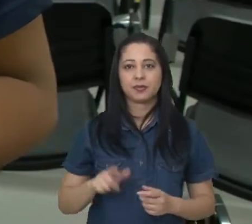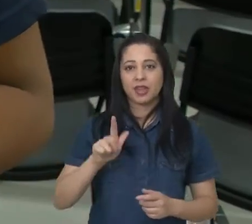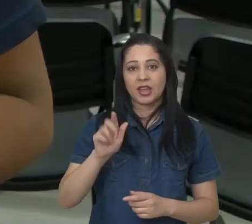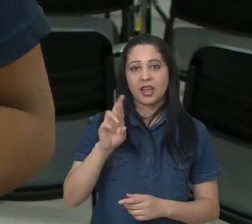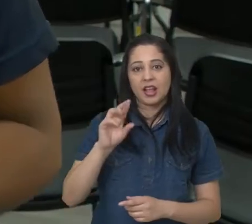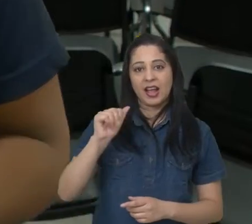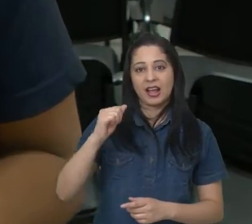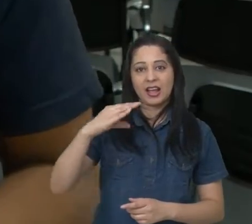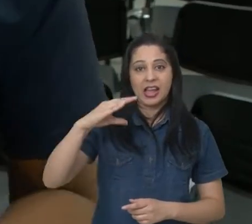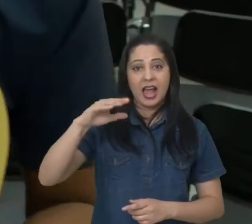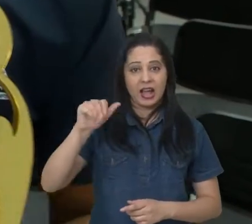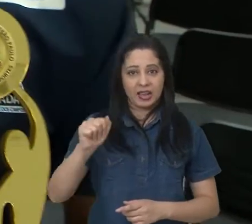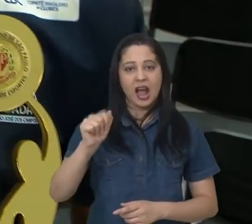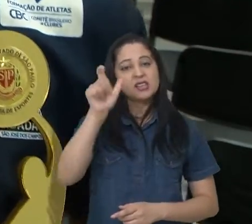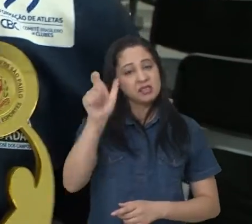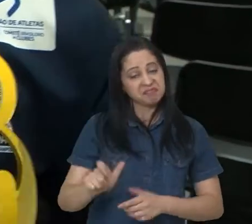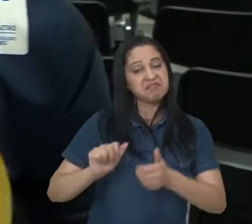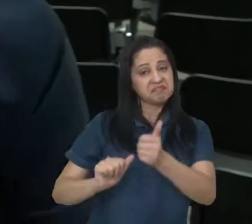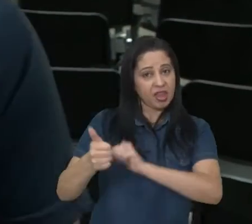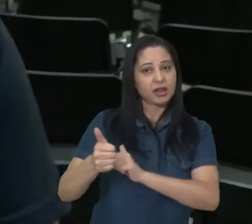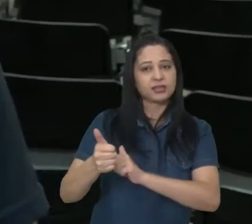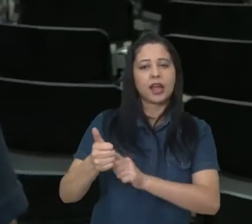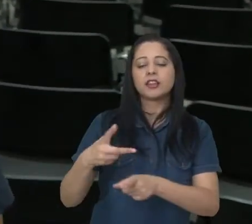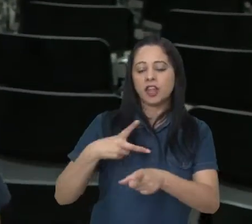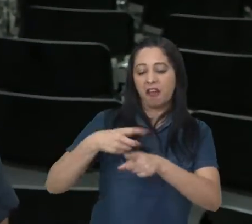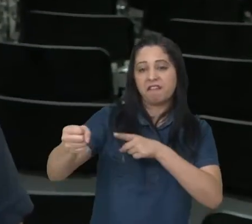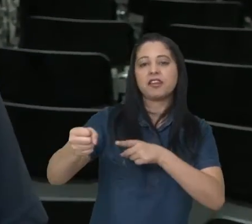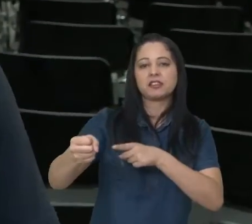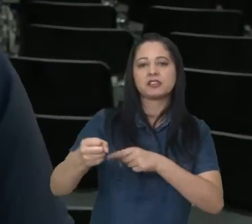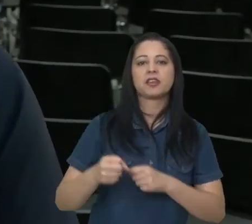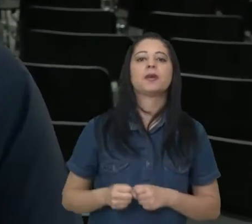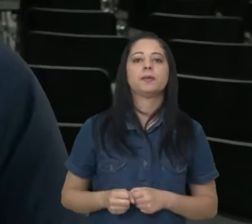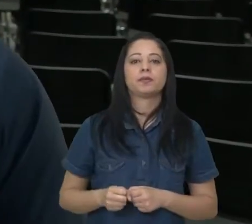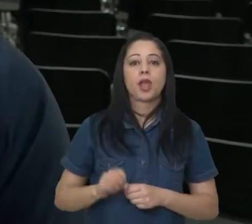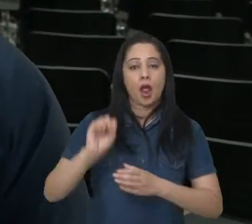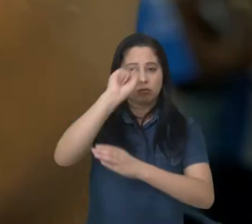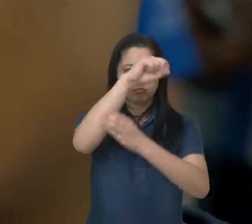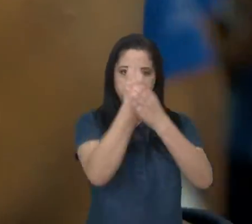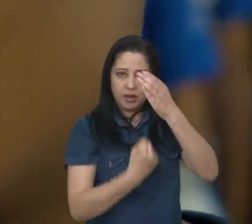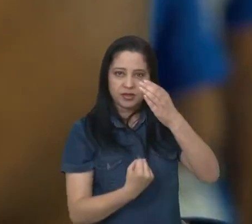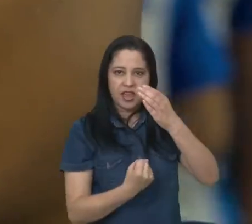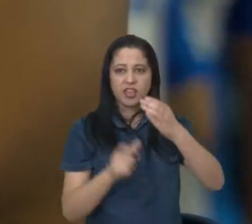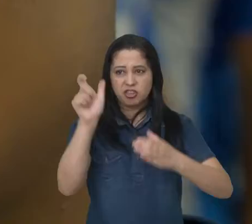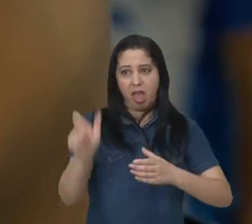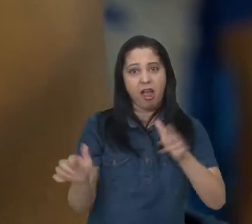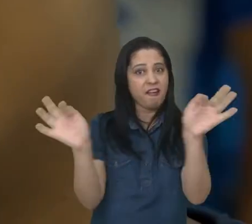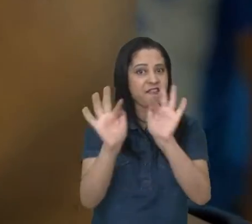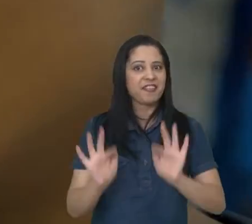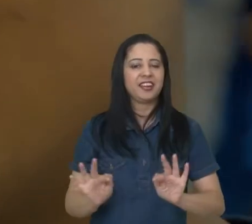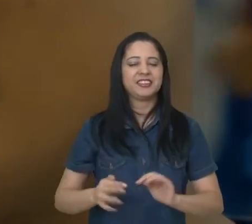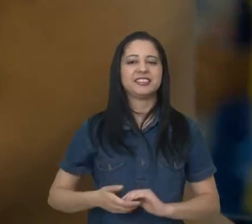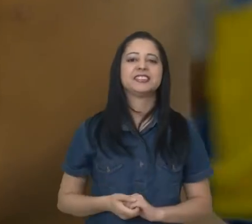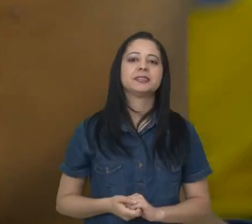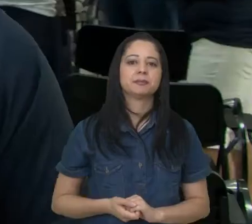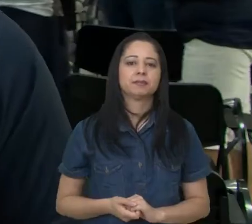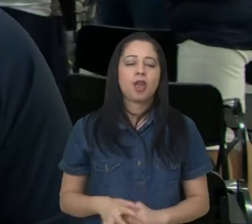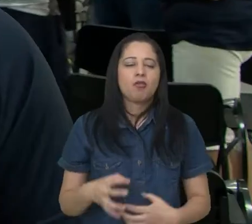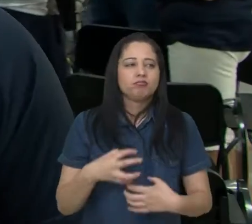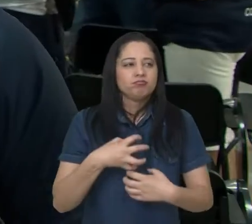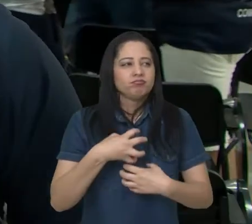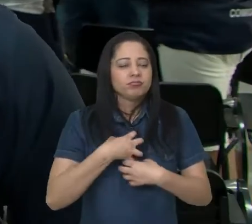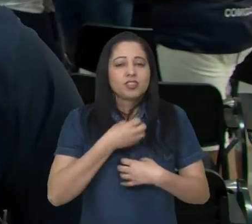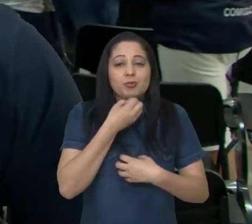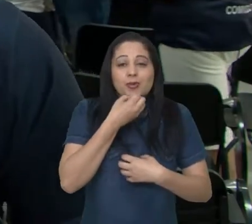Graça foi uma das atletas que contribuiu para essa conquista. Jogadora de basquete, ela não consegue esconder a felicidade. É